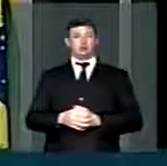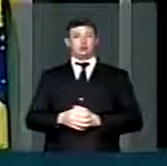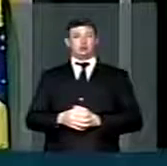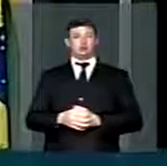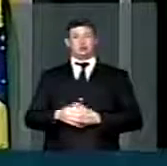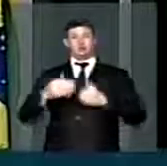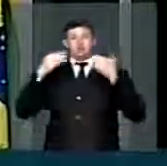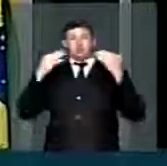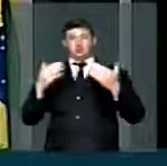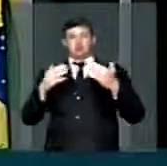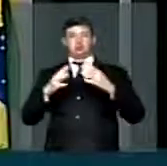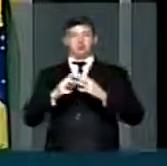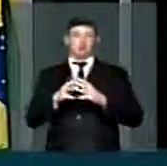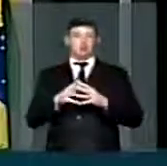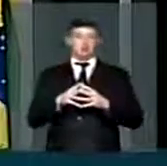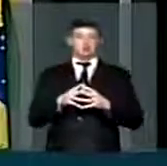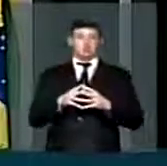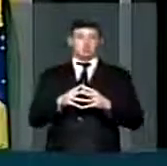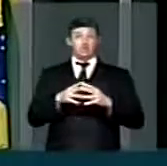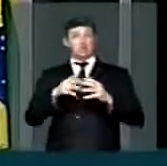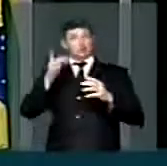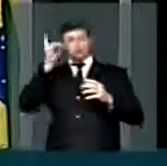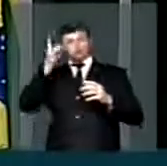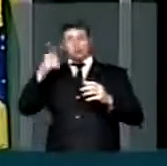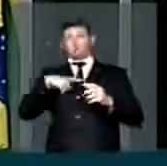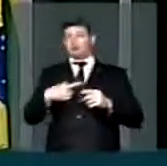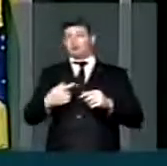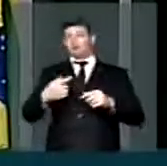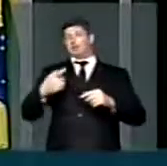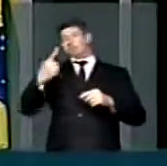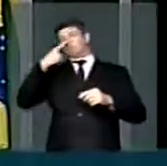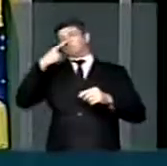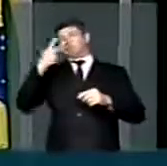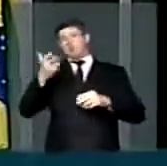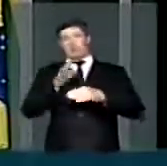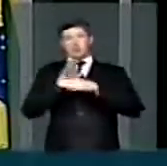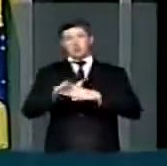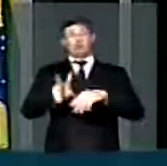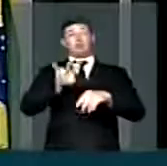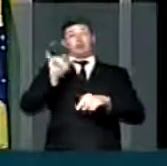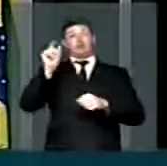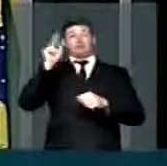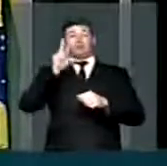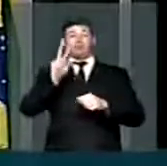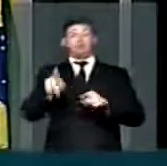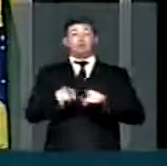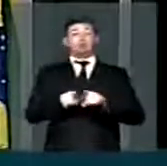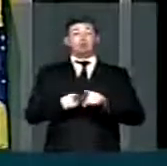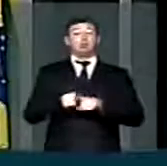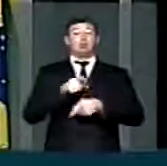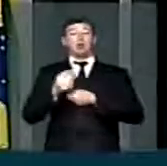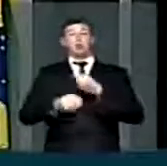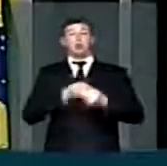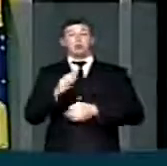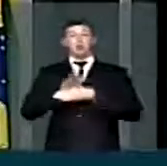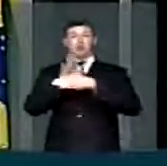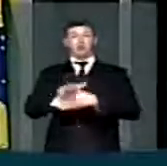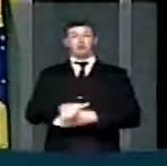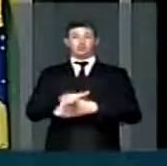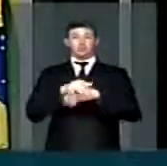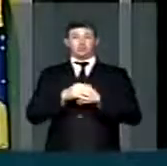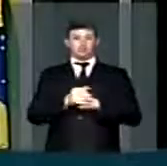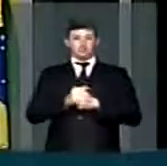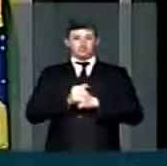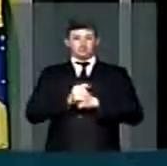presidente Dilma tem notícias que está sensibilizada com esse problema e haverá de trazer lá a ajuda que nós